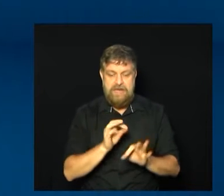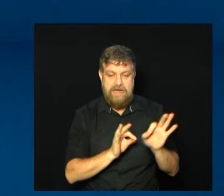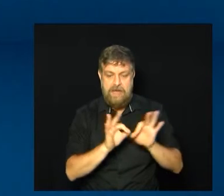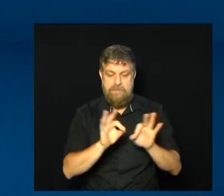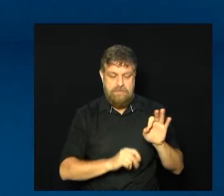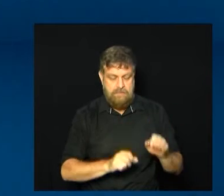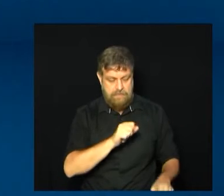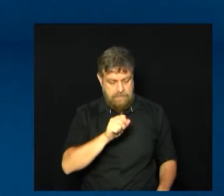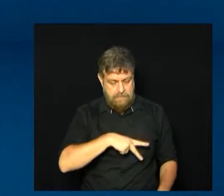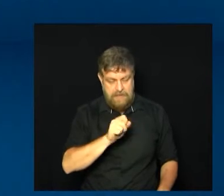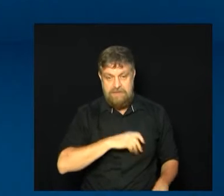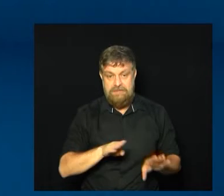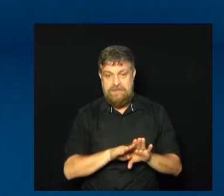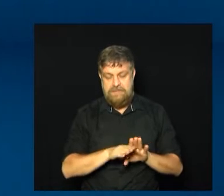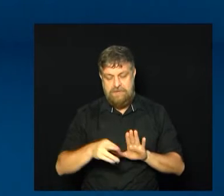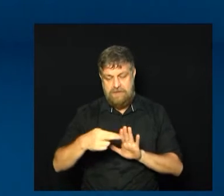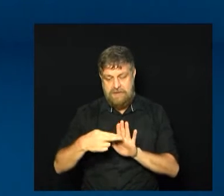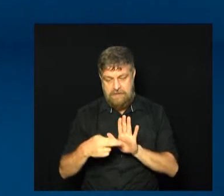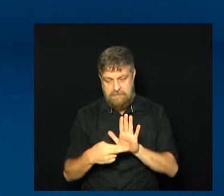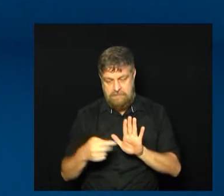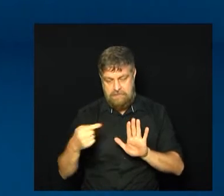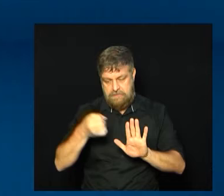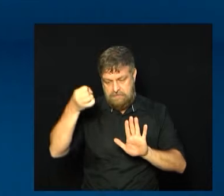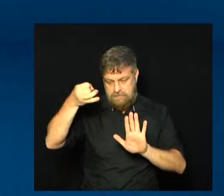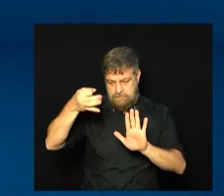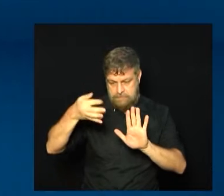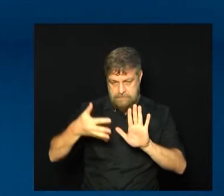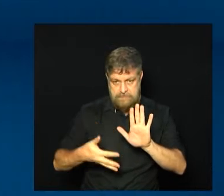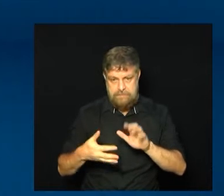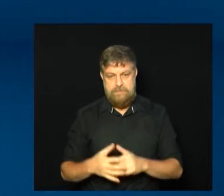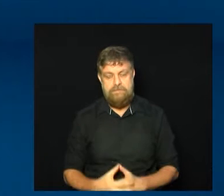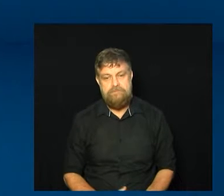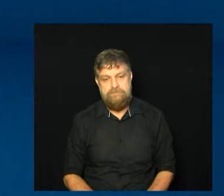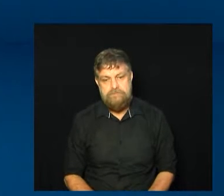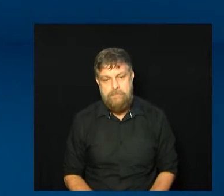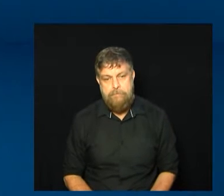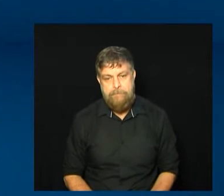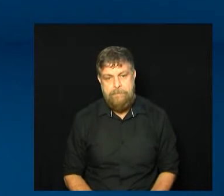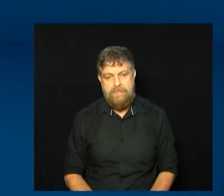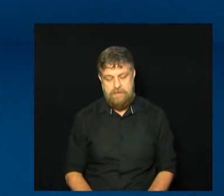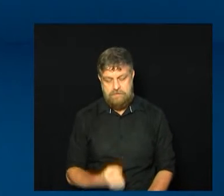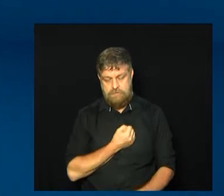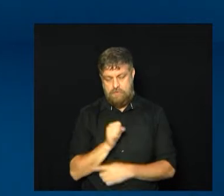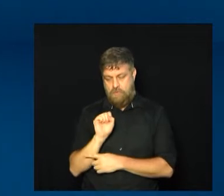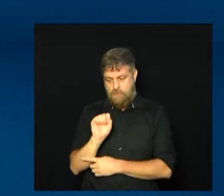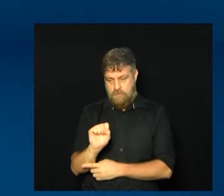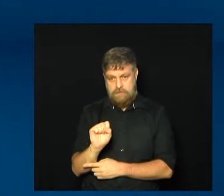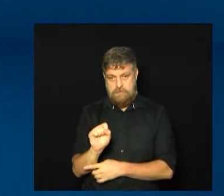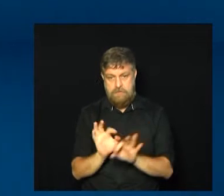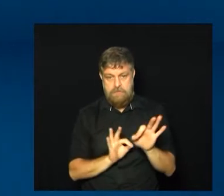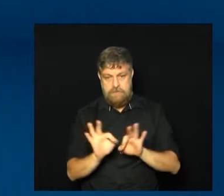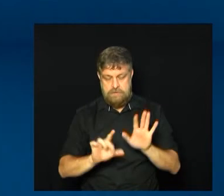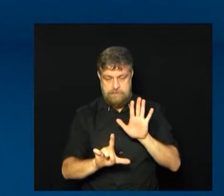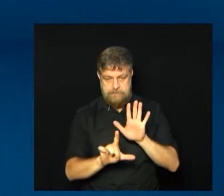benefícios e respectivo regulamento na forma e nas condições que especifica. O item 8 é o projeto de autoria